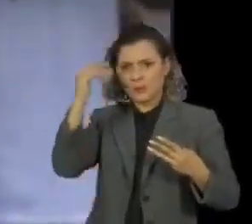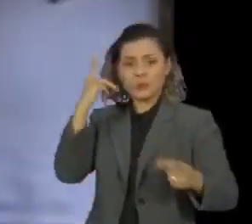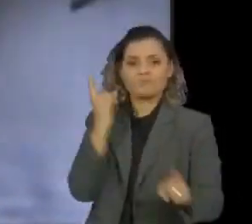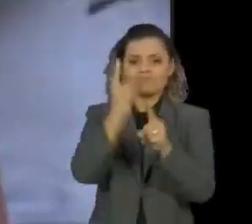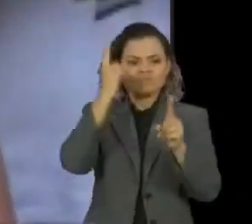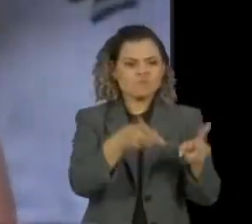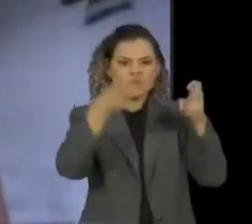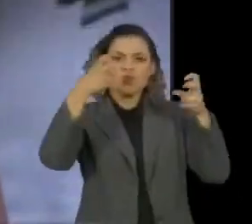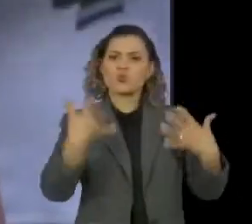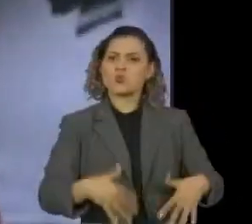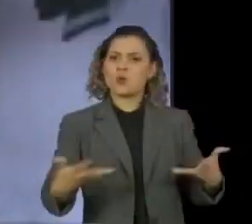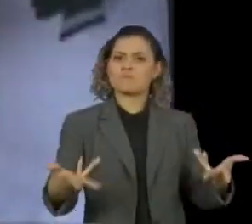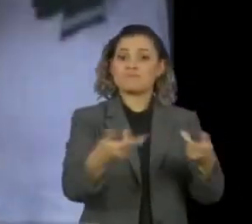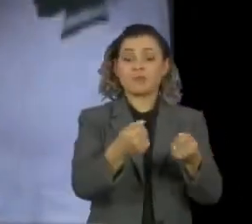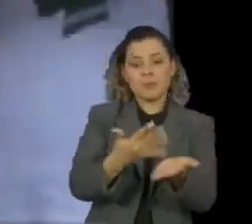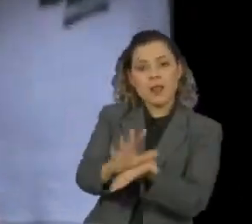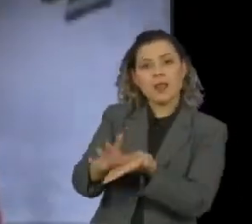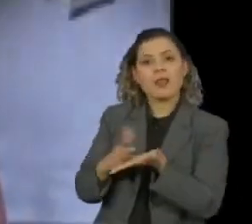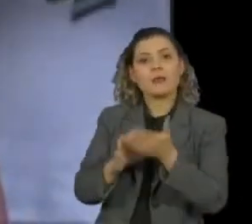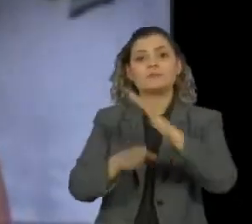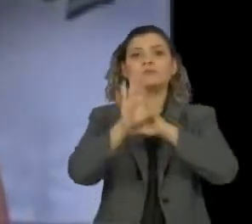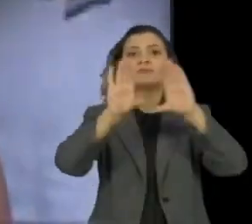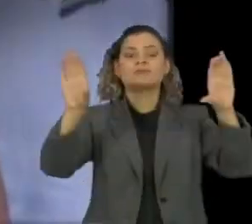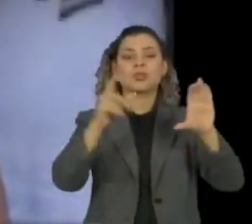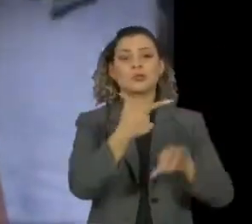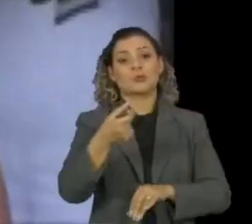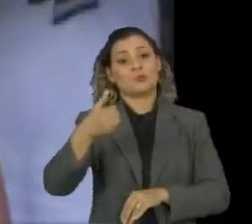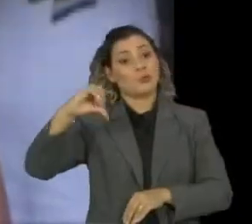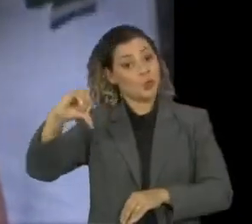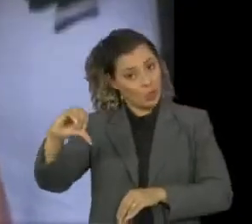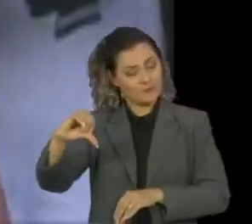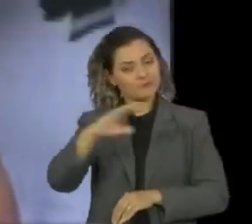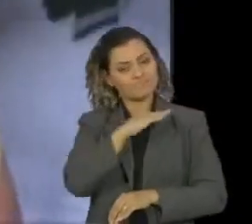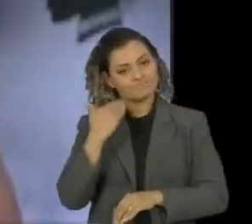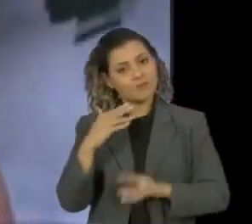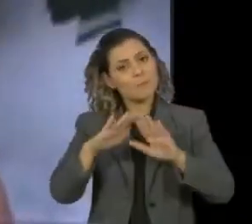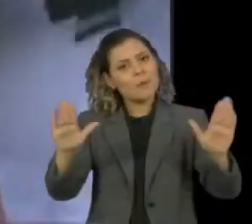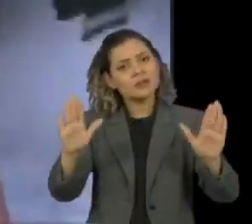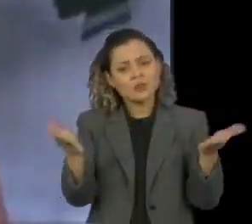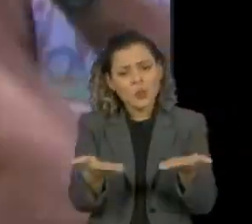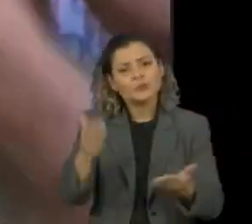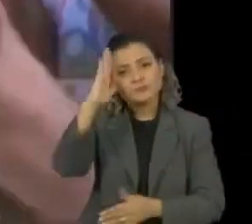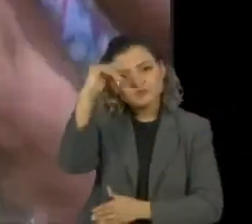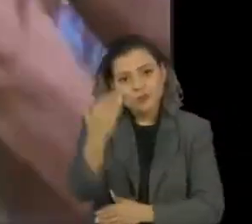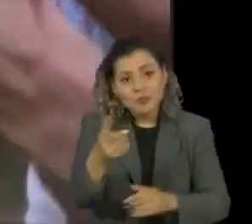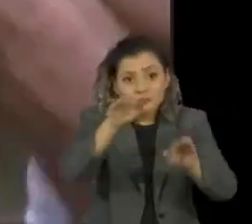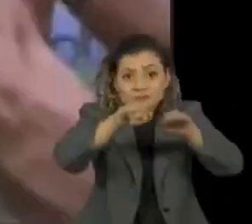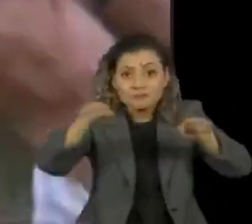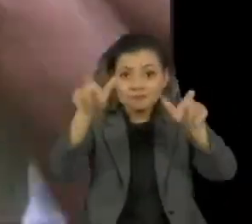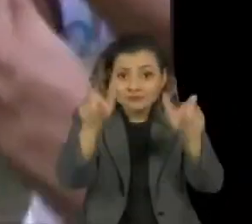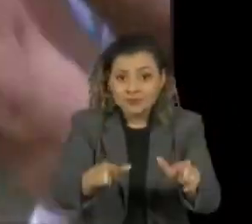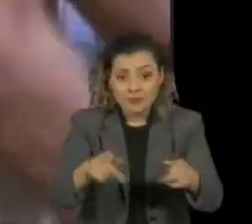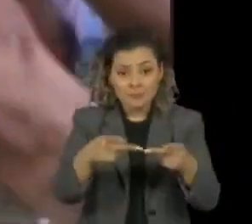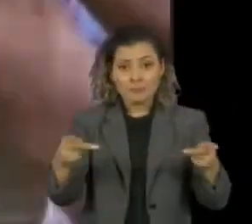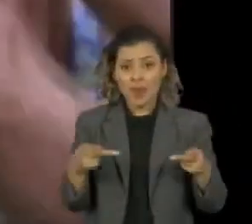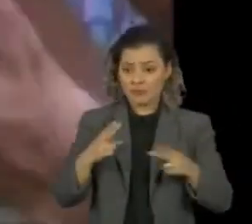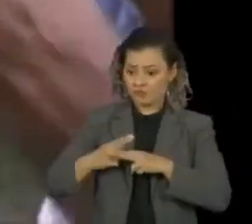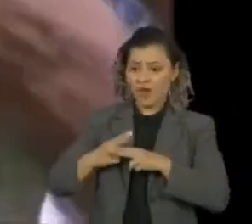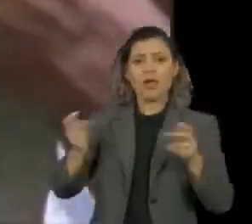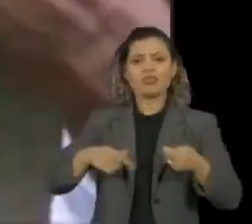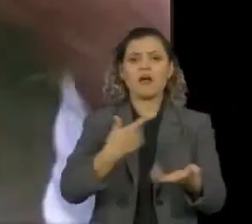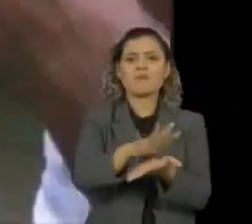descobriu. Ela foi sambar no céu em 2009 e hoje a gente lembra os desavisados que prato e faca